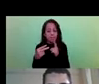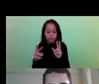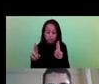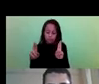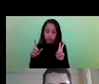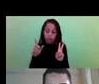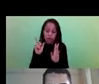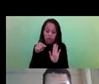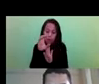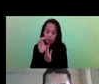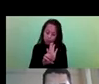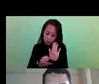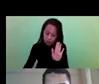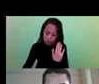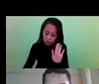curriculares,